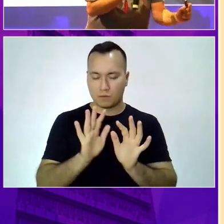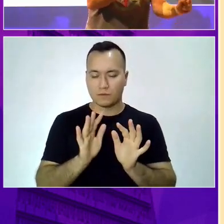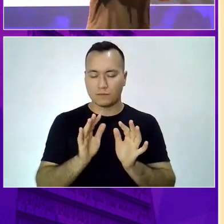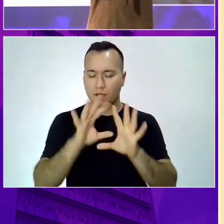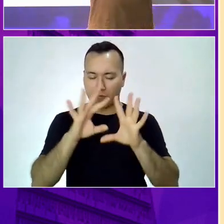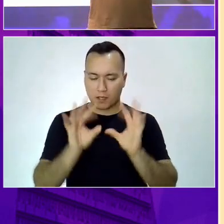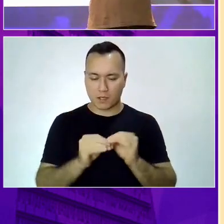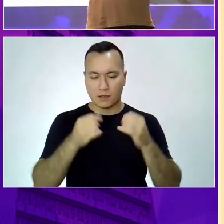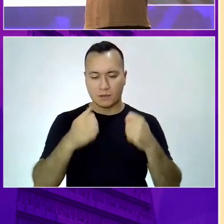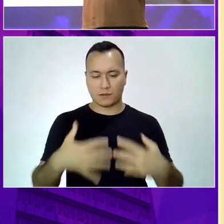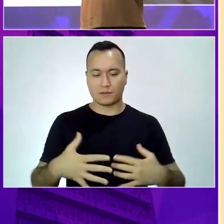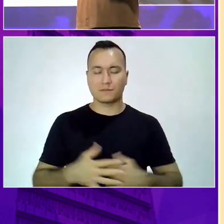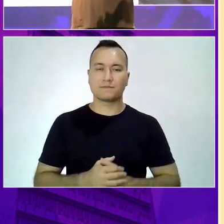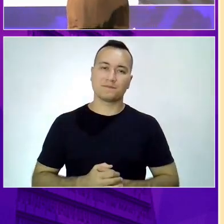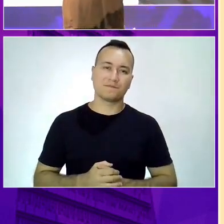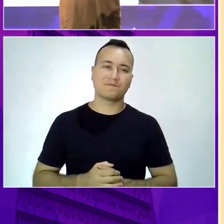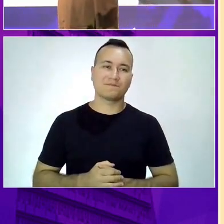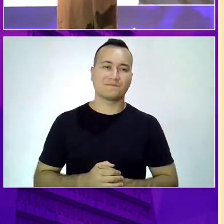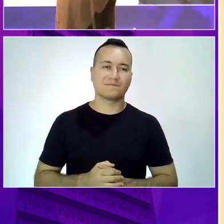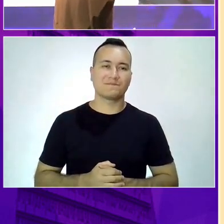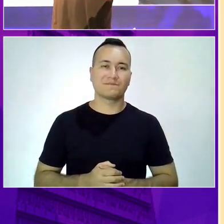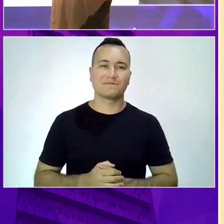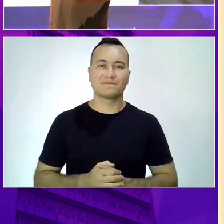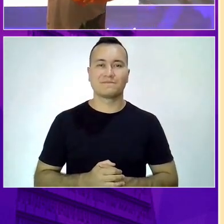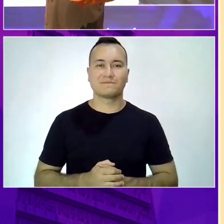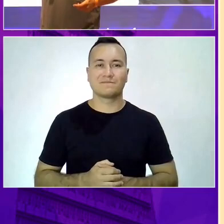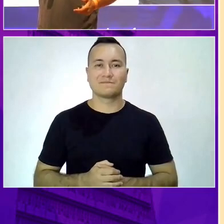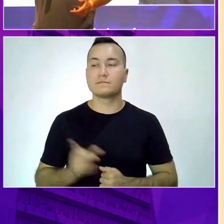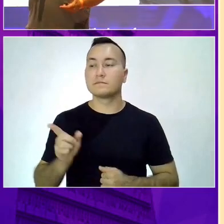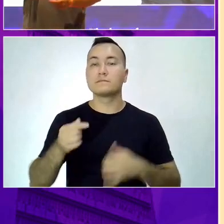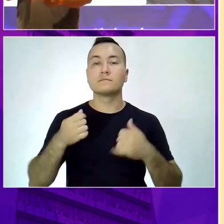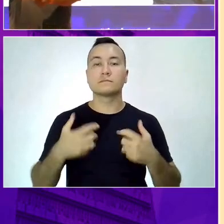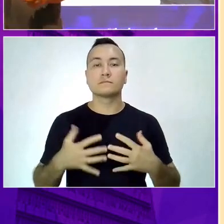rápido, mas ele contando basicamente é o seguinte, ele